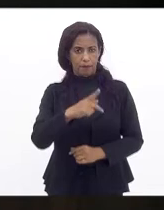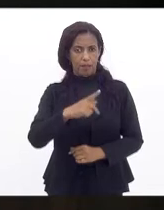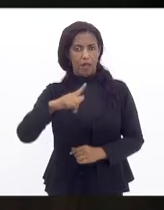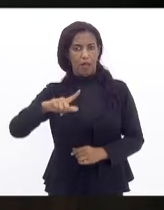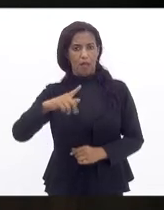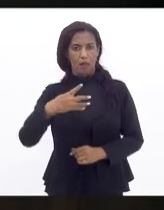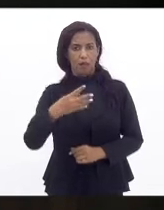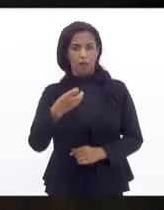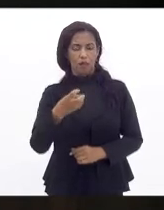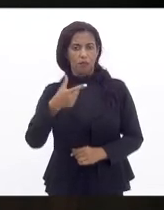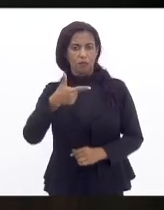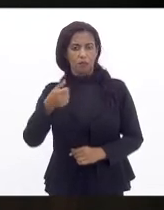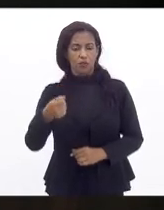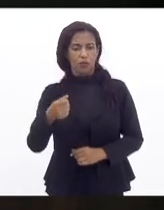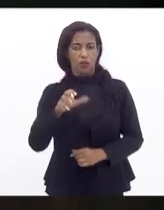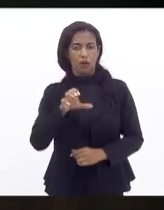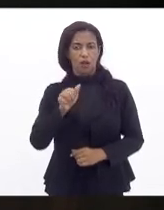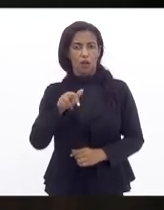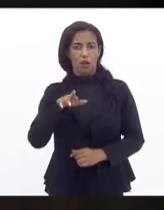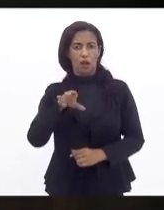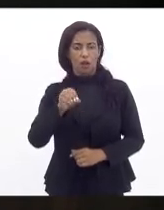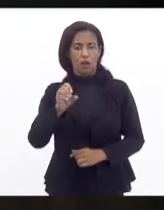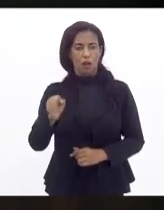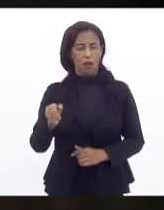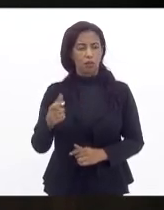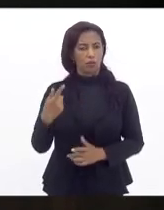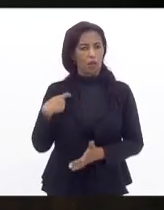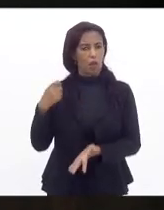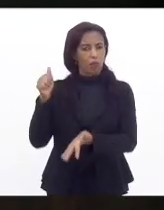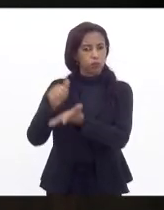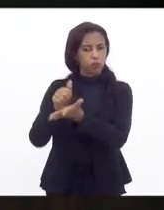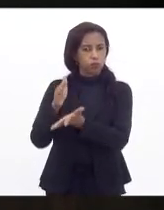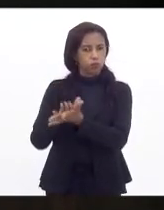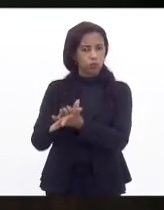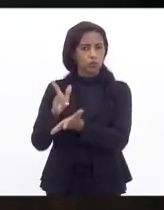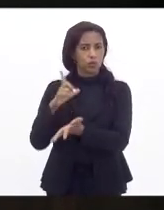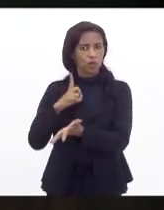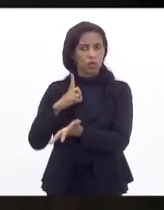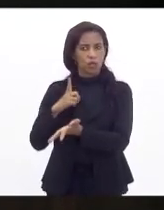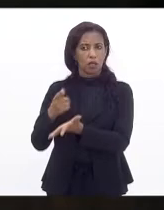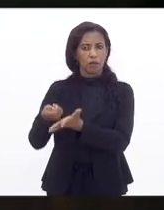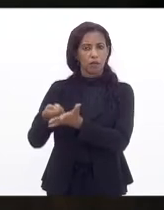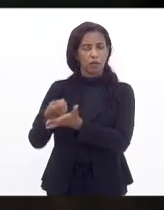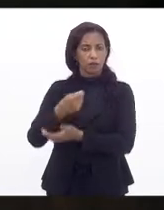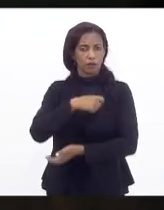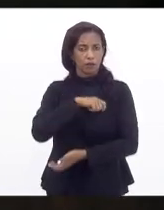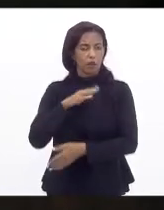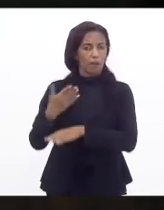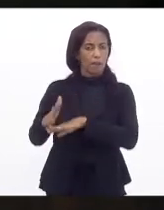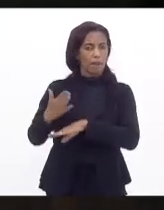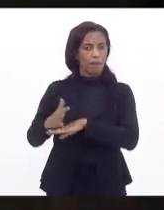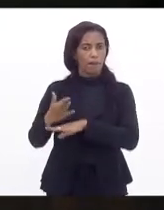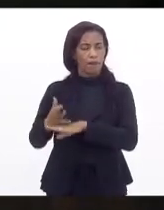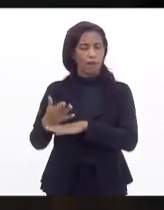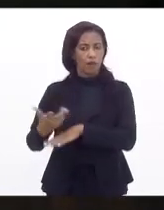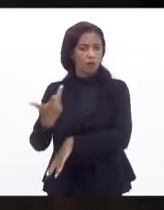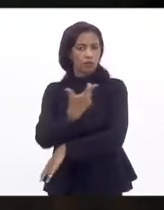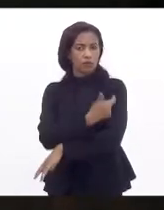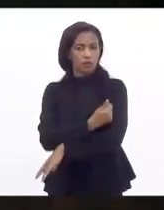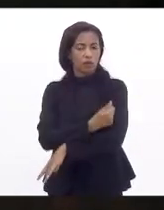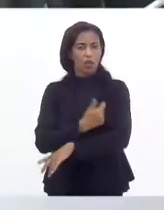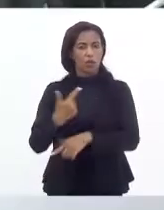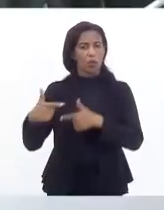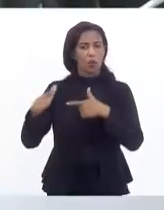autoria do deputado delegado Carlos Augusto. Dispõe sobre as penalidades a serem aplicadas nos casos da prática de revacinação da